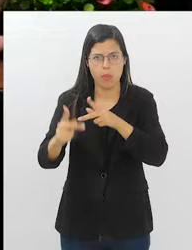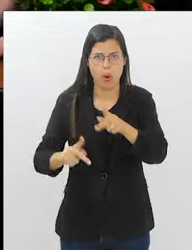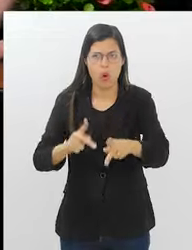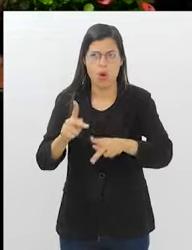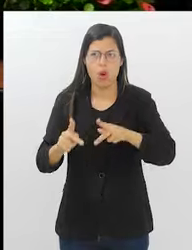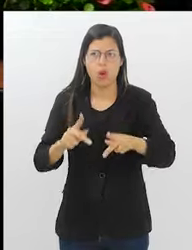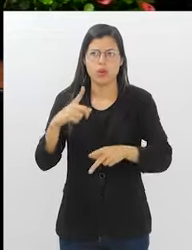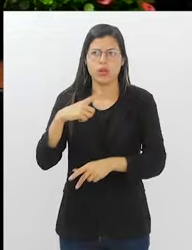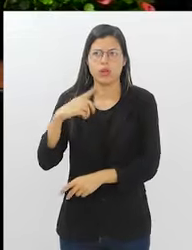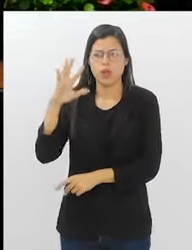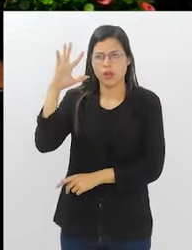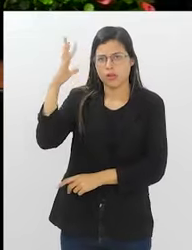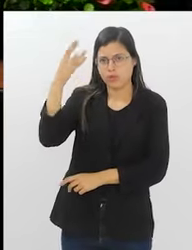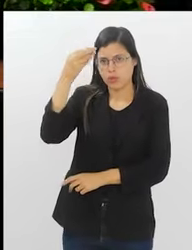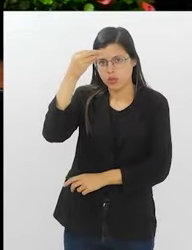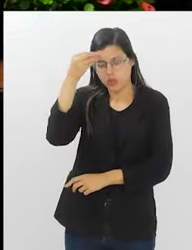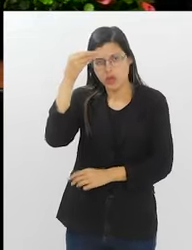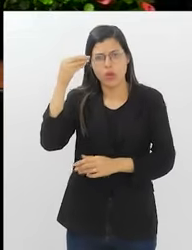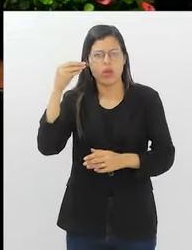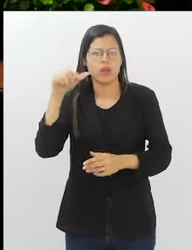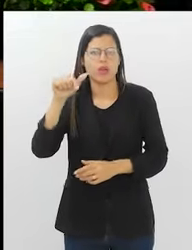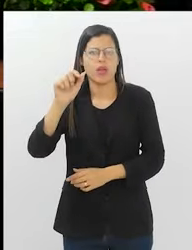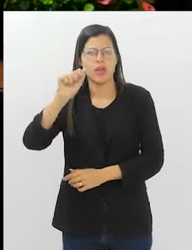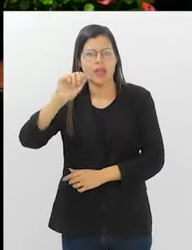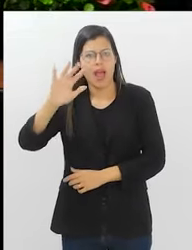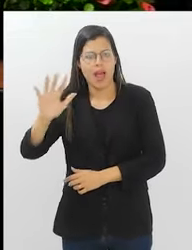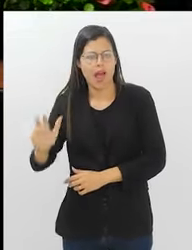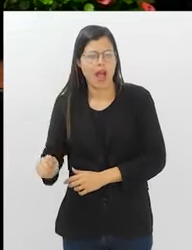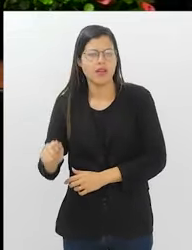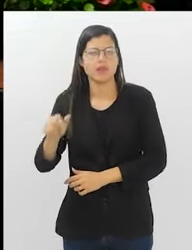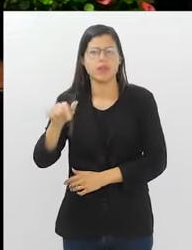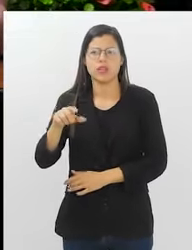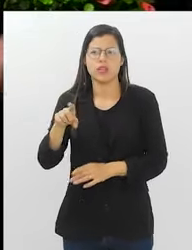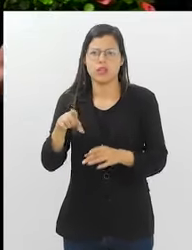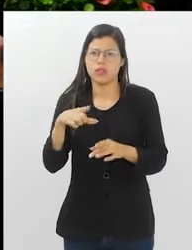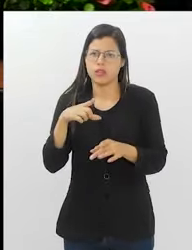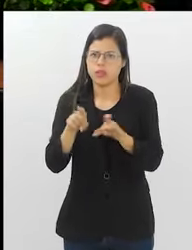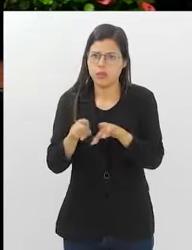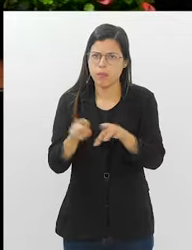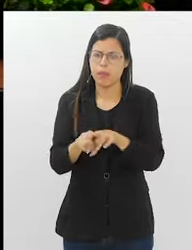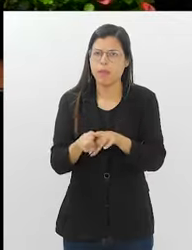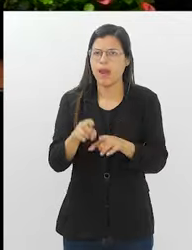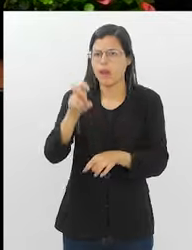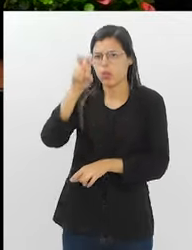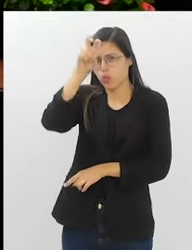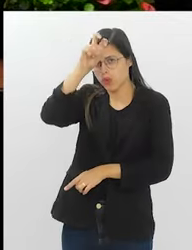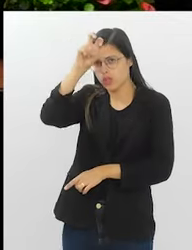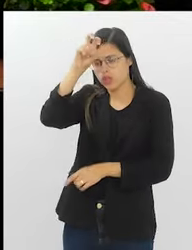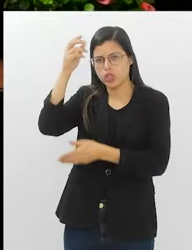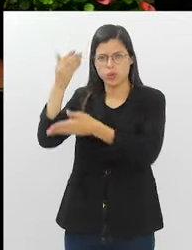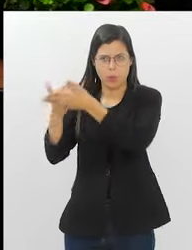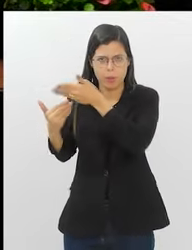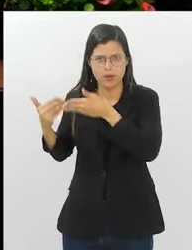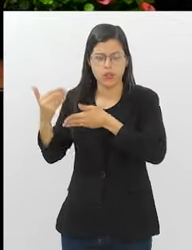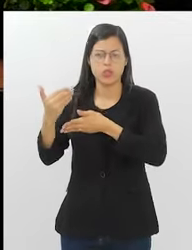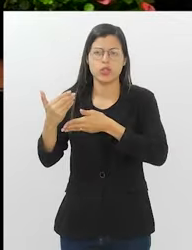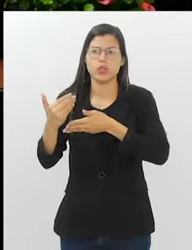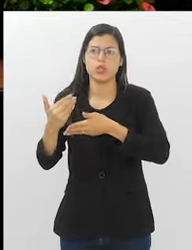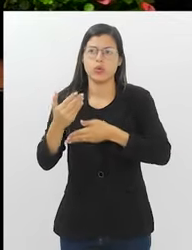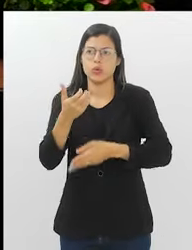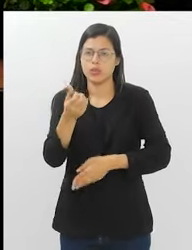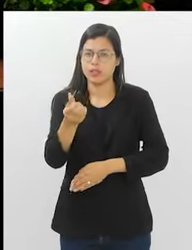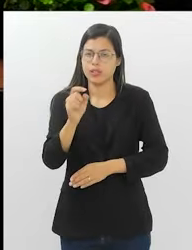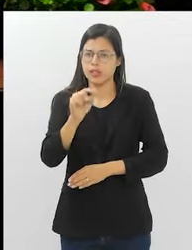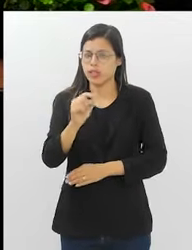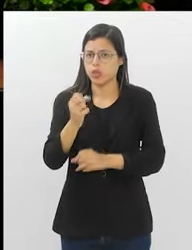temos mediunidade no continente africano, nós temos mediunidade nas grandes civilizações, no Egito Antigo. Cerca de 6